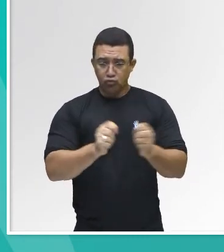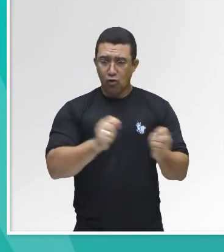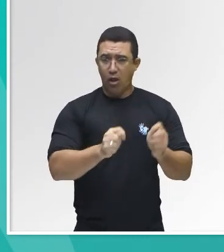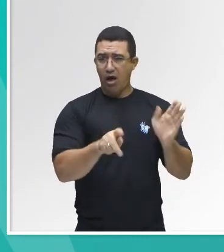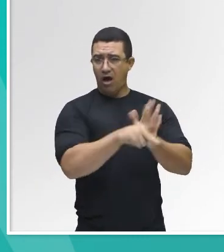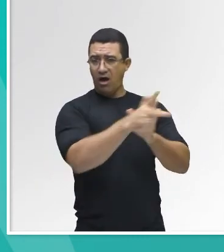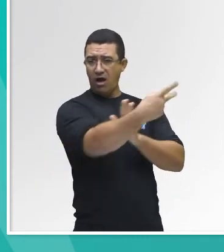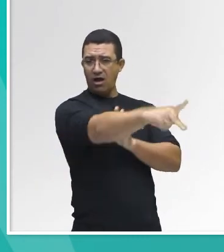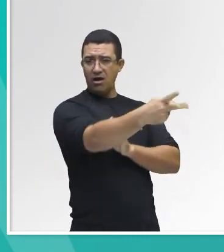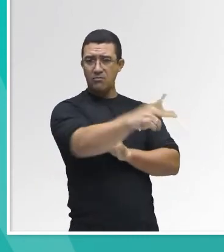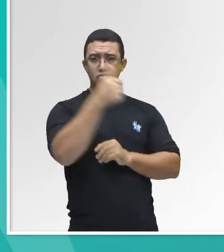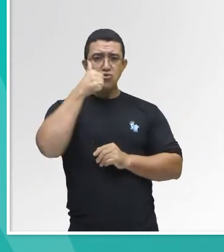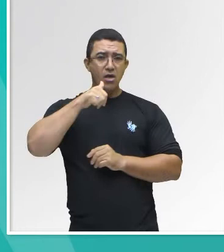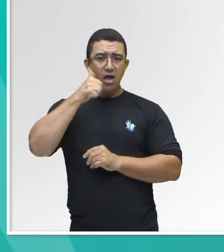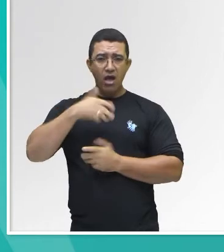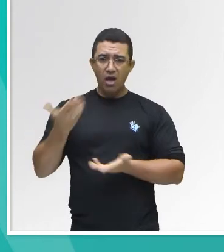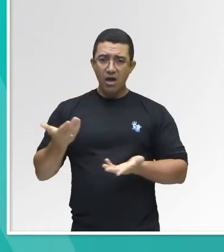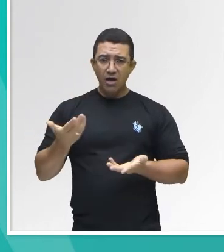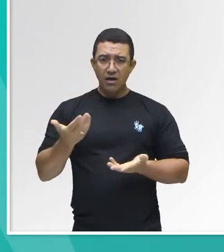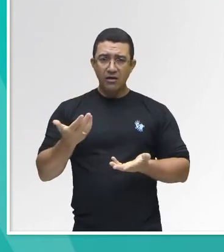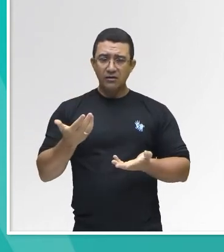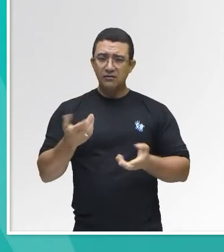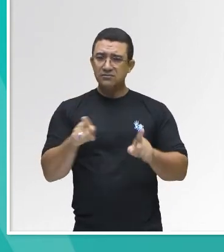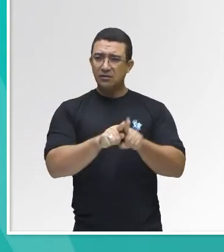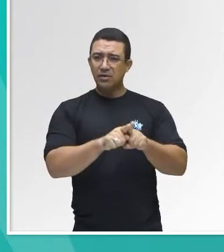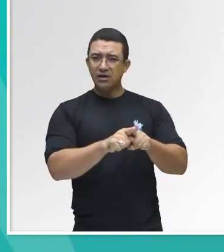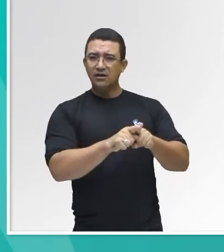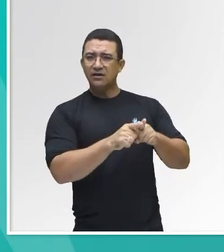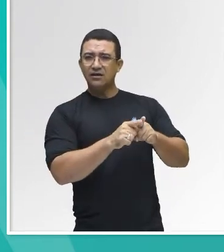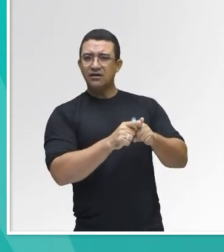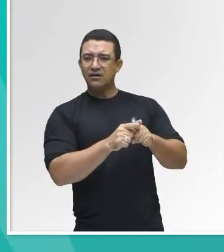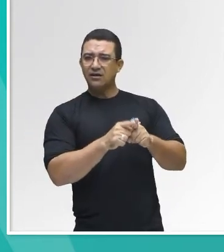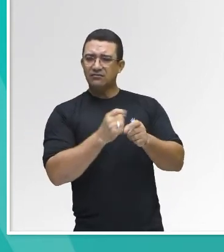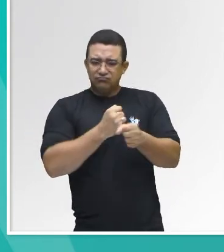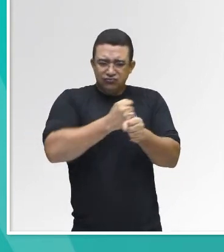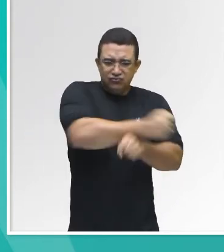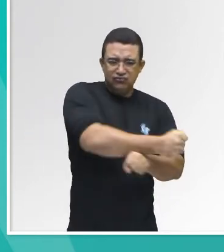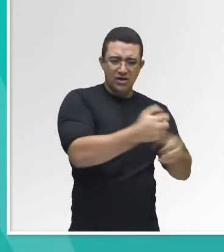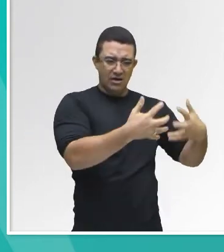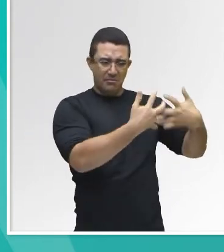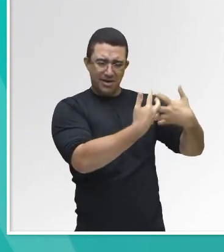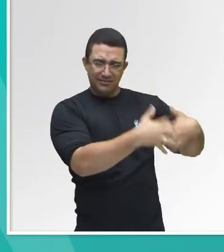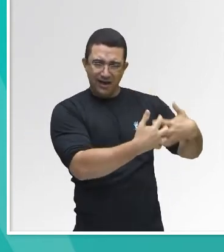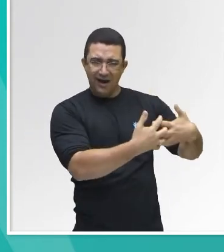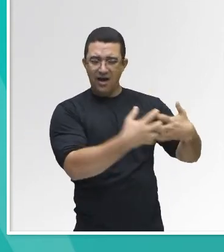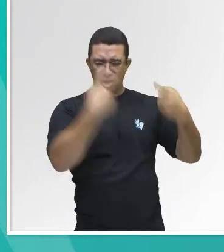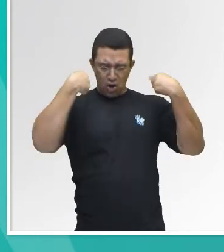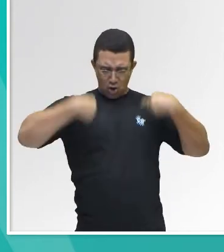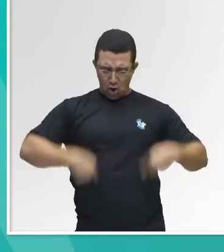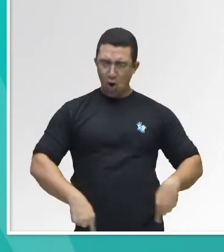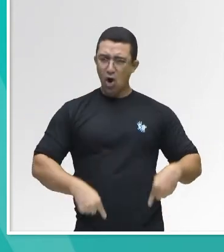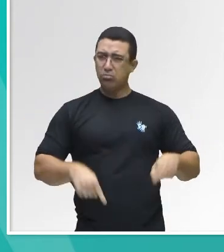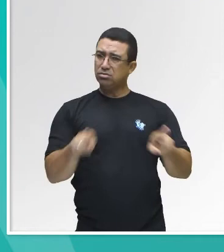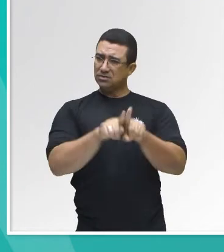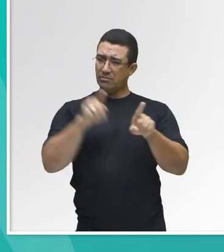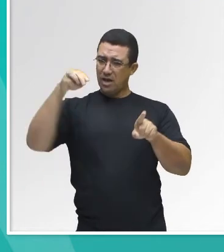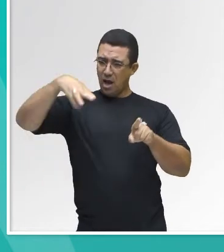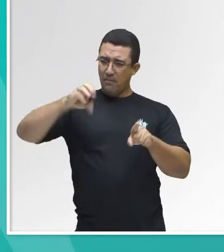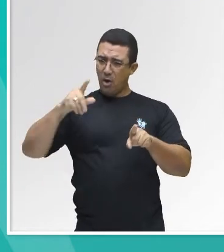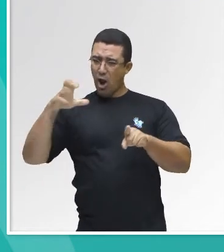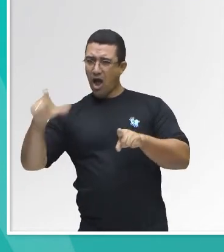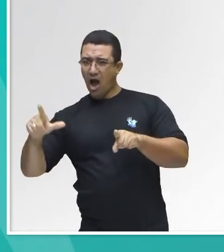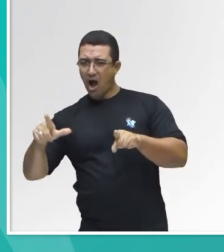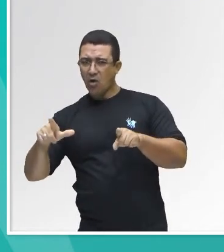mulher a nível mental, físico, emocional, moral e sexual. Então, para